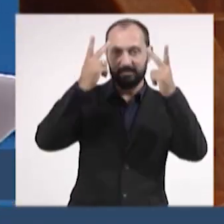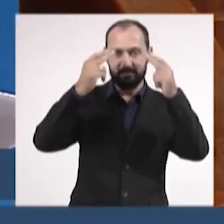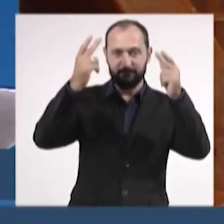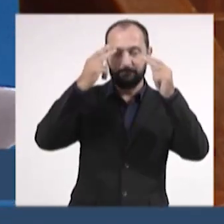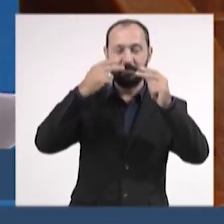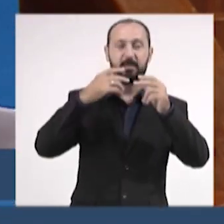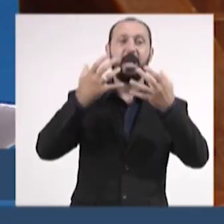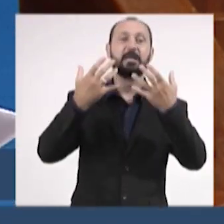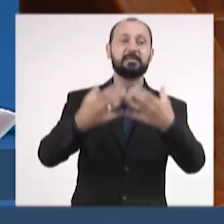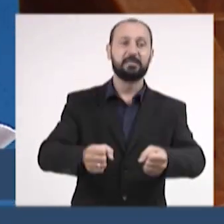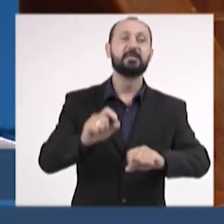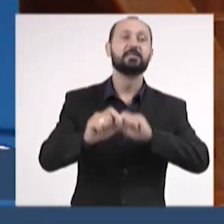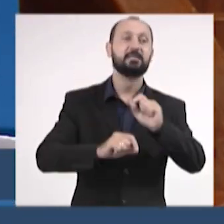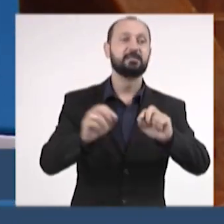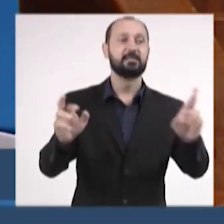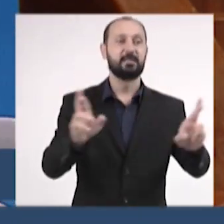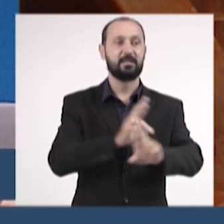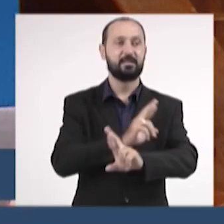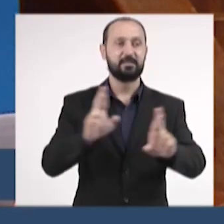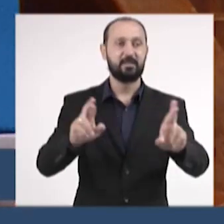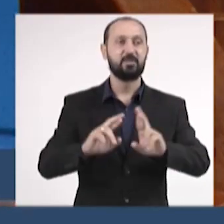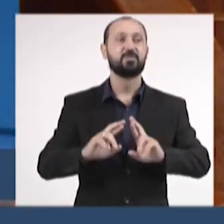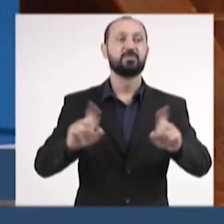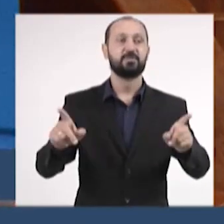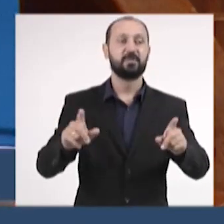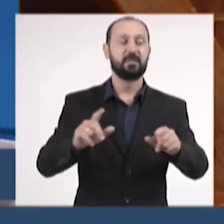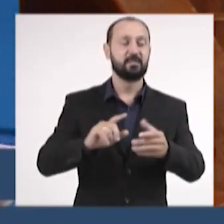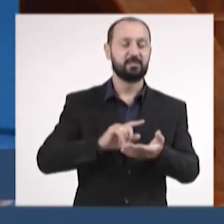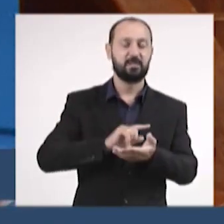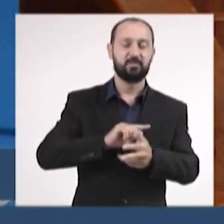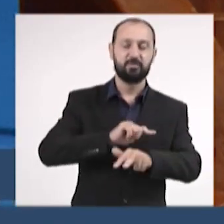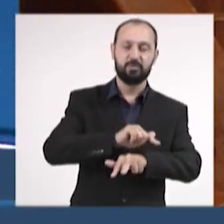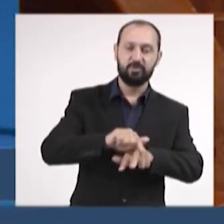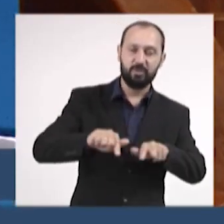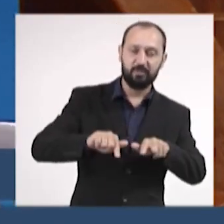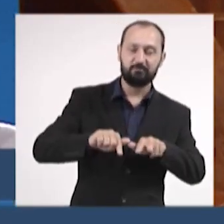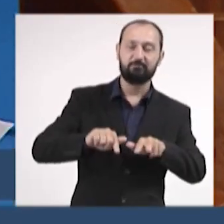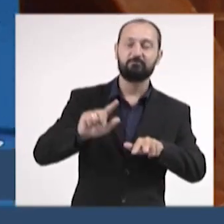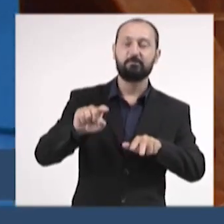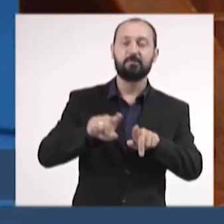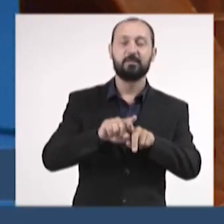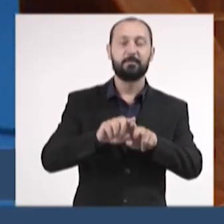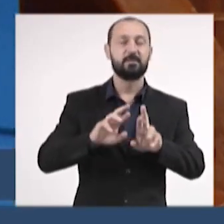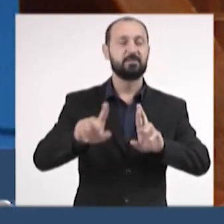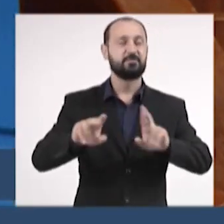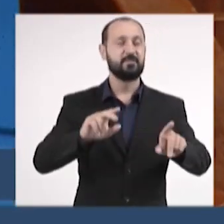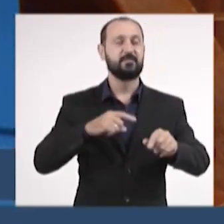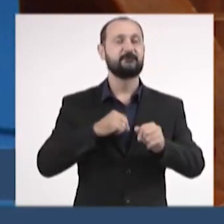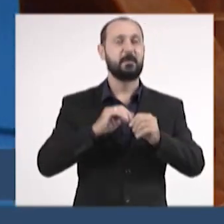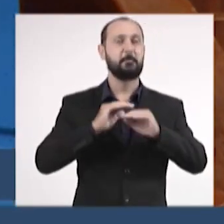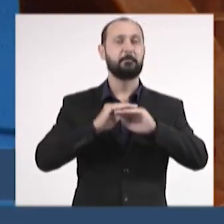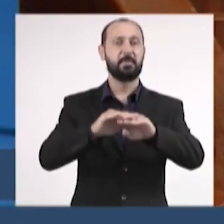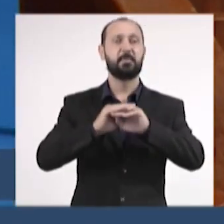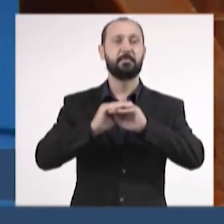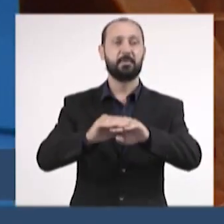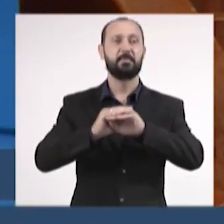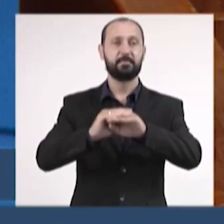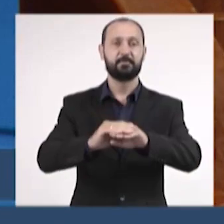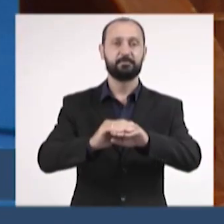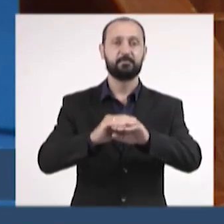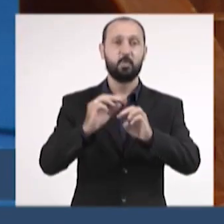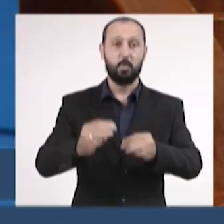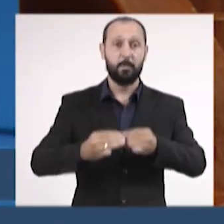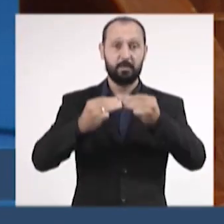e legitimar as relações de desigualdade de gênero e as violências contra elas cometidas. O Ministério